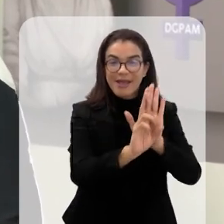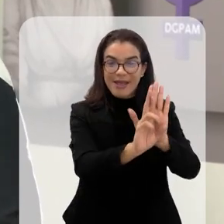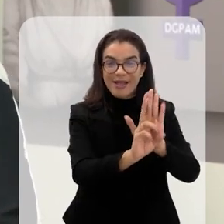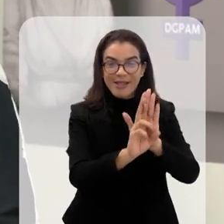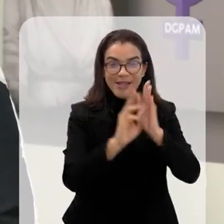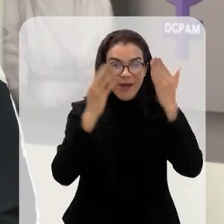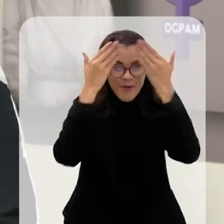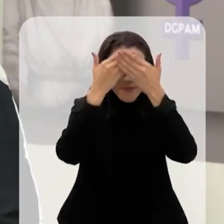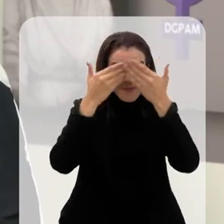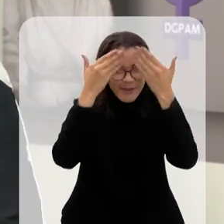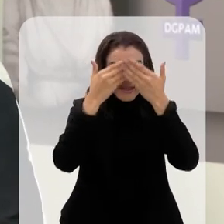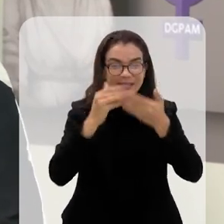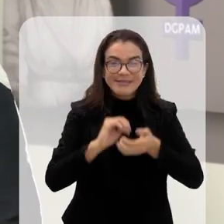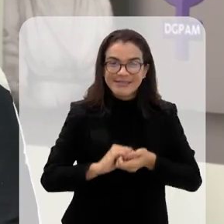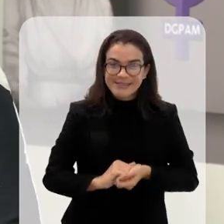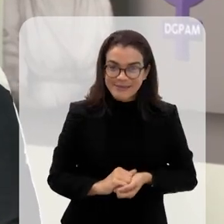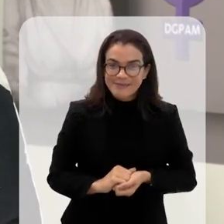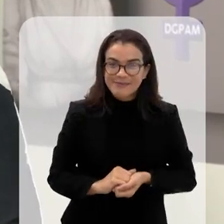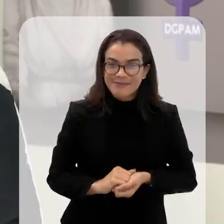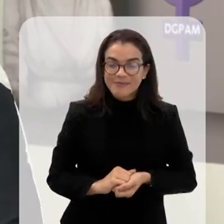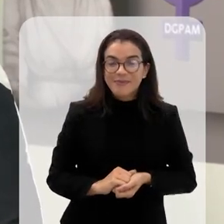Sá, representante da Umbanda.